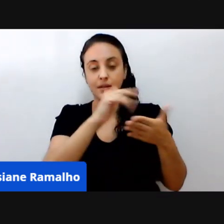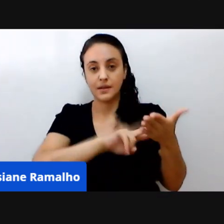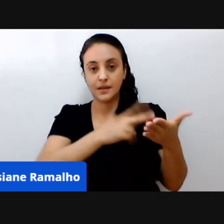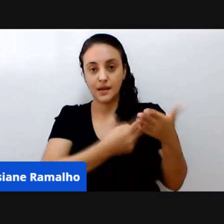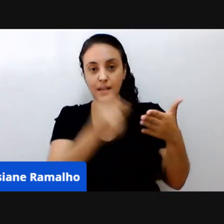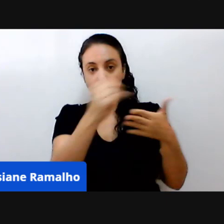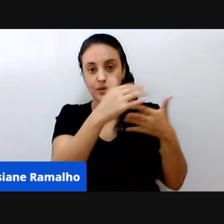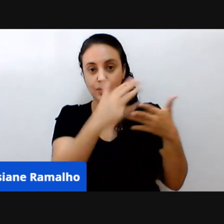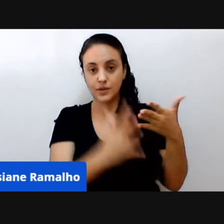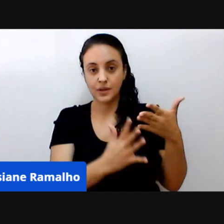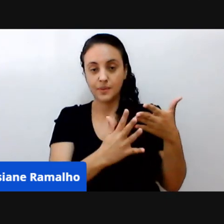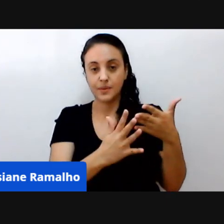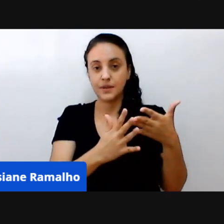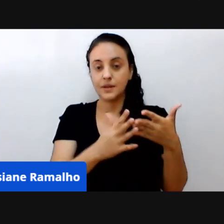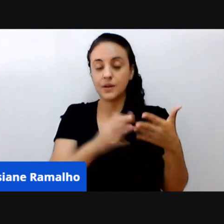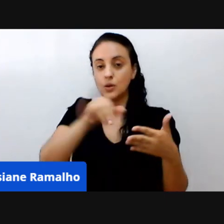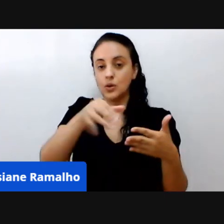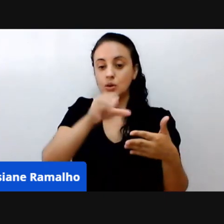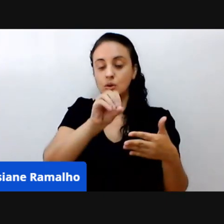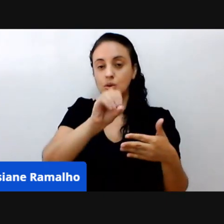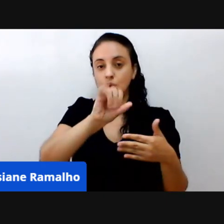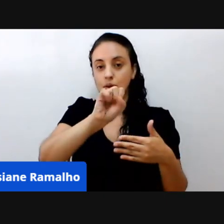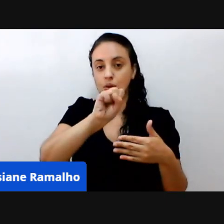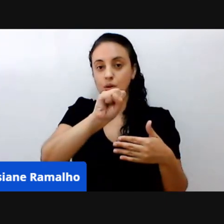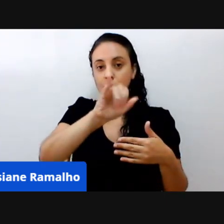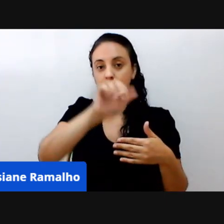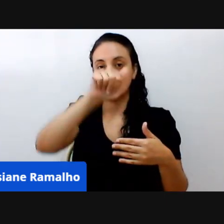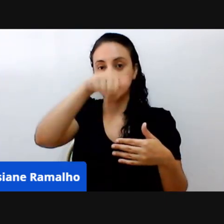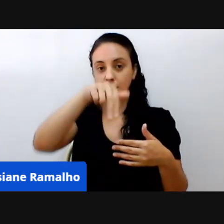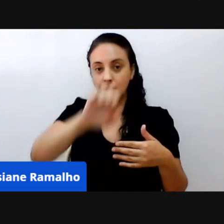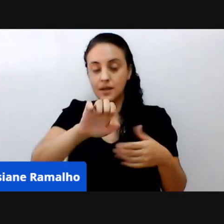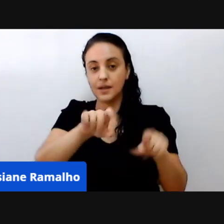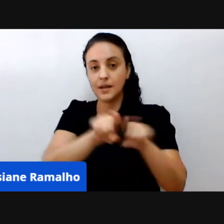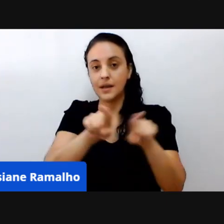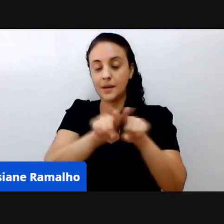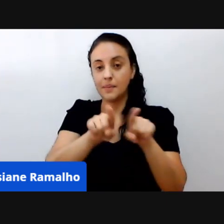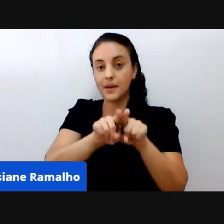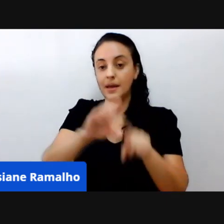as intérpretes aqui da nossa live hoje,